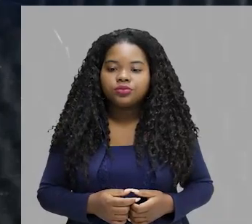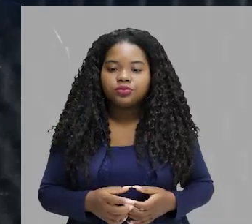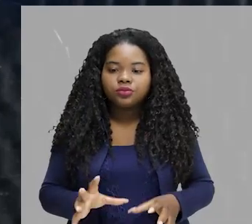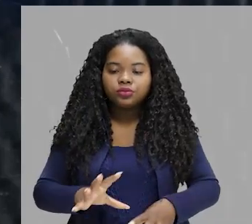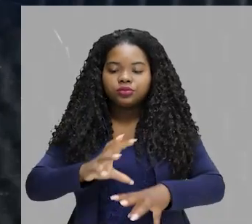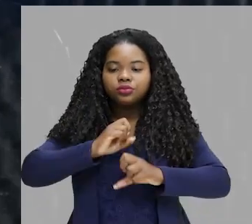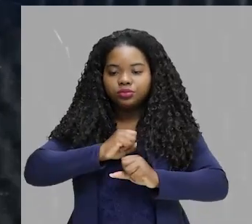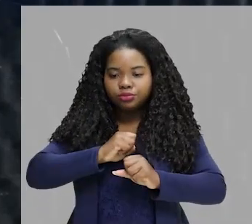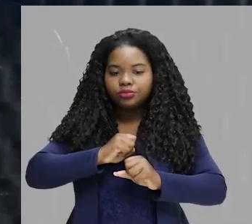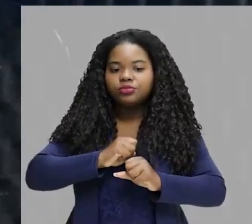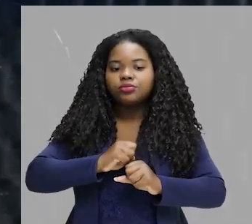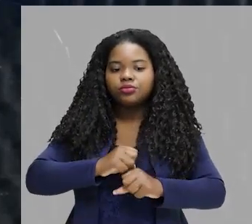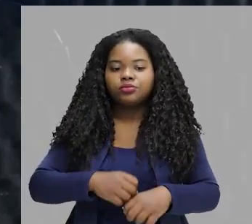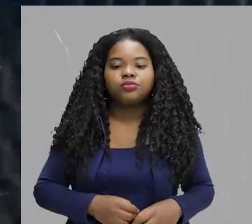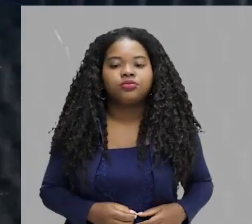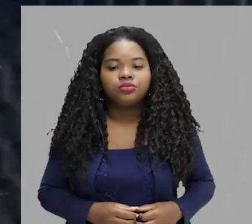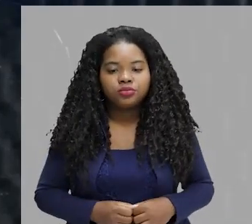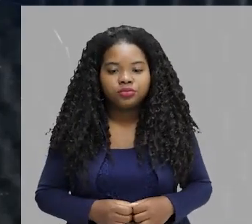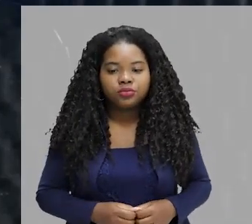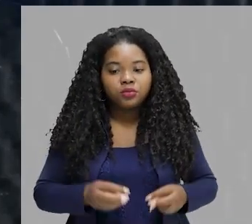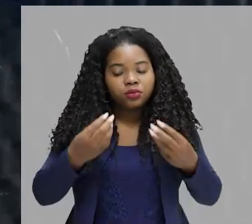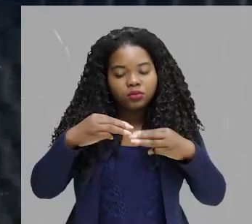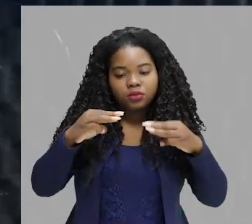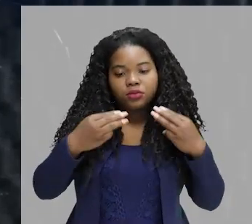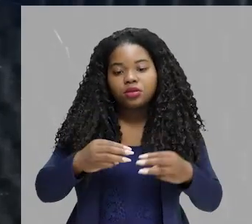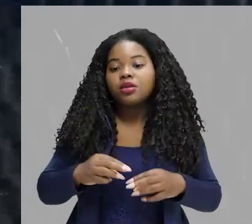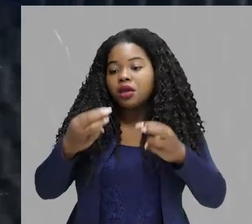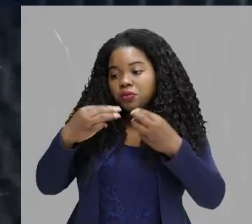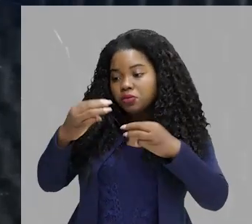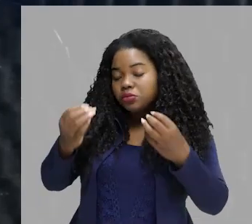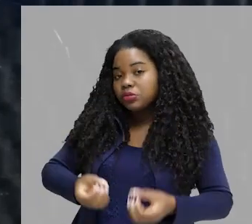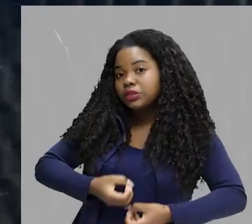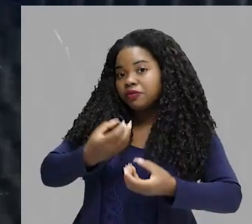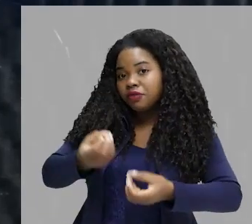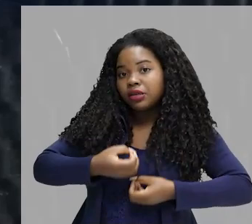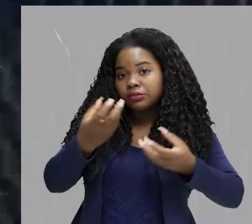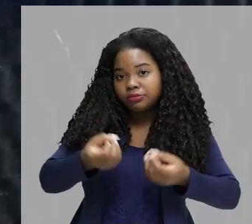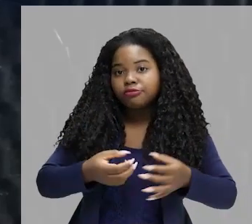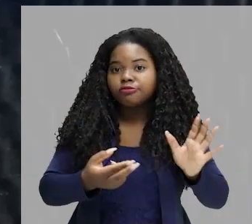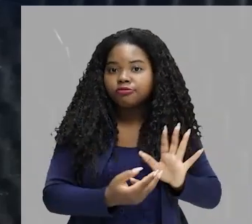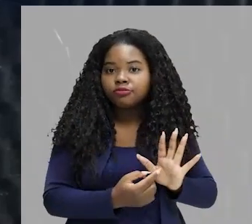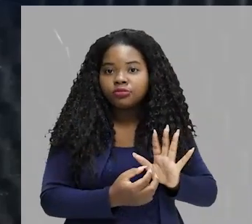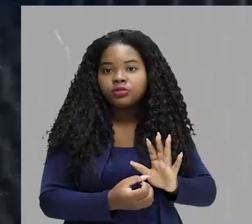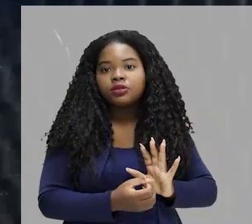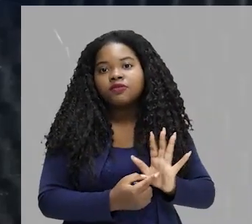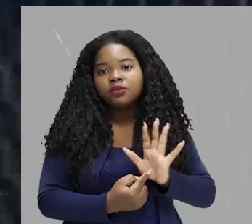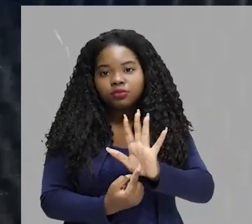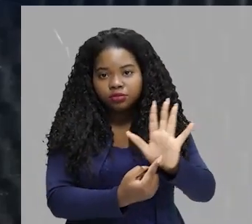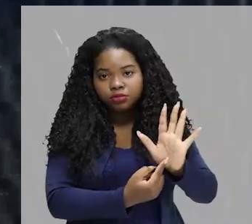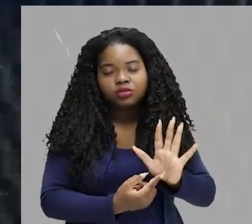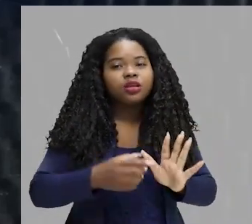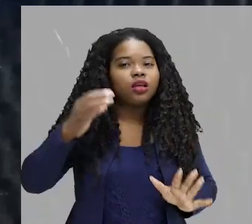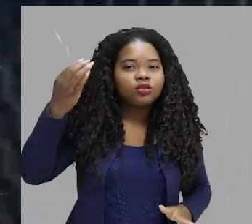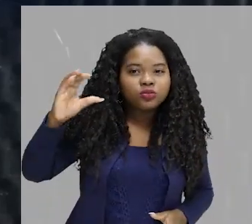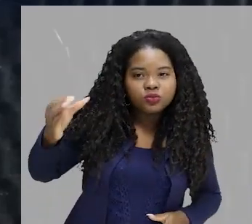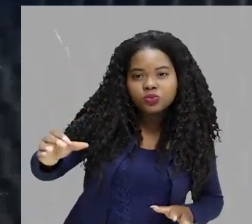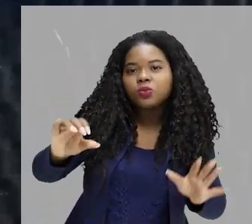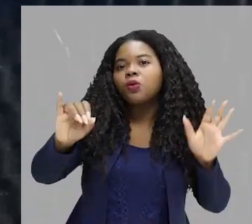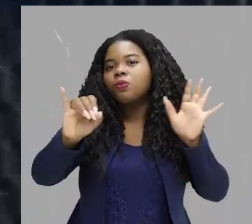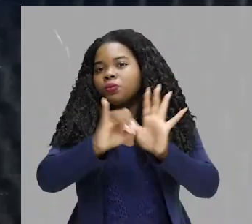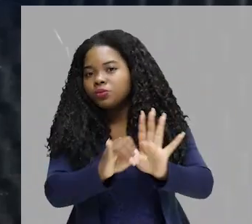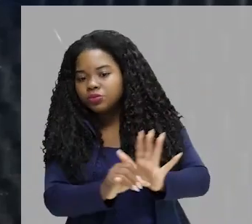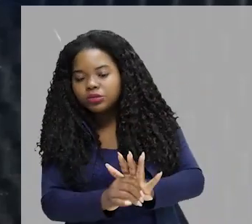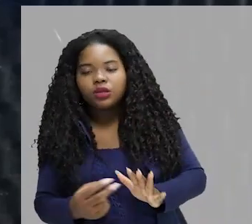outros elementos como a música. E a música vai expressar isso de maneira muito significativa, expressar a cultura, as identidades,